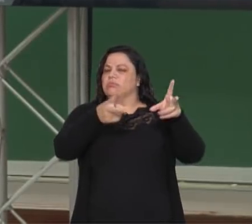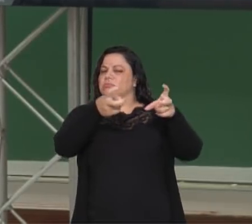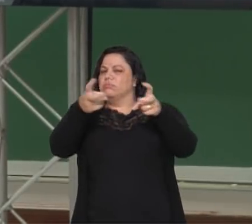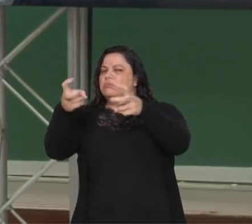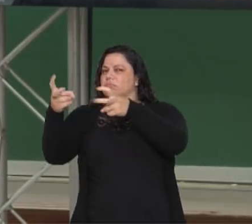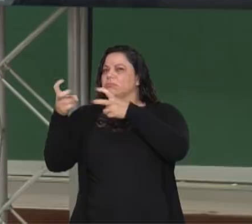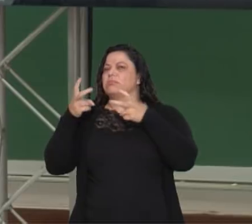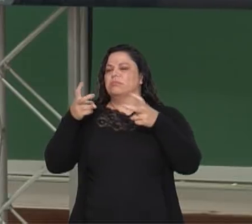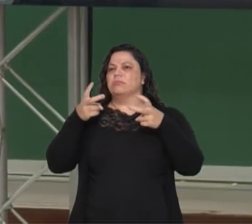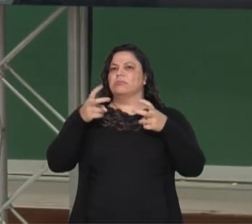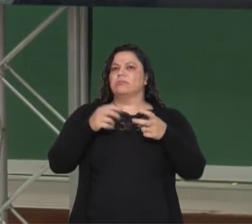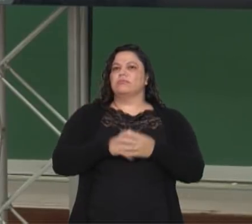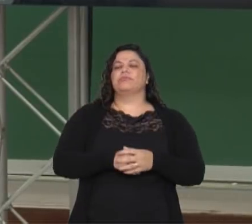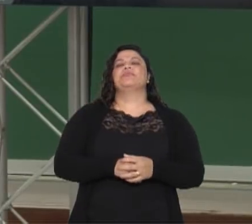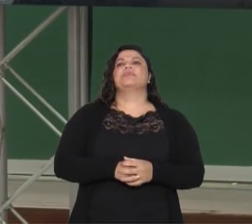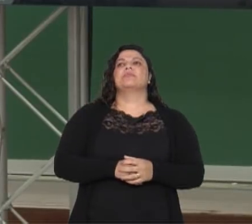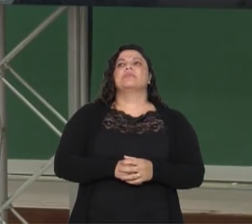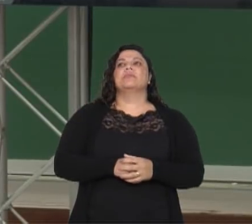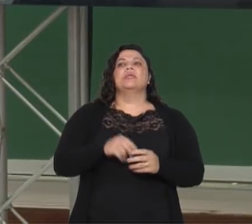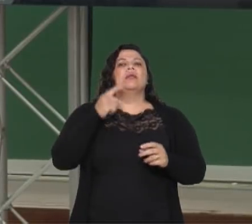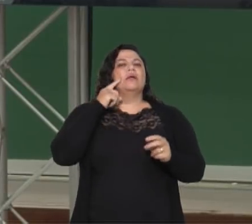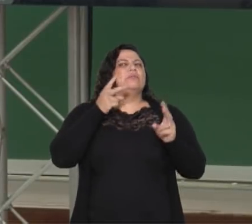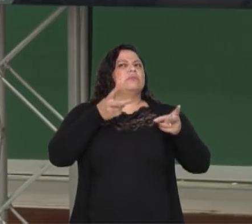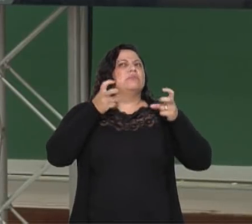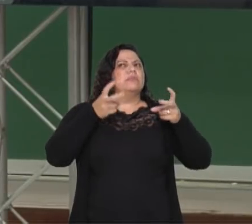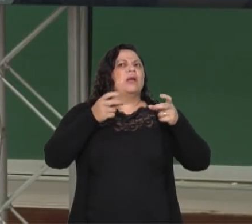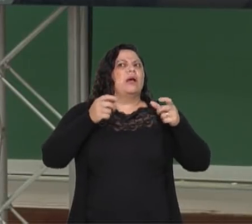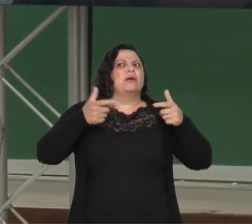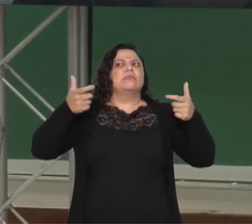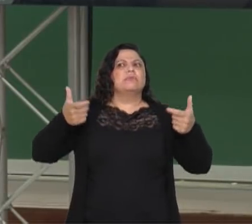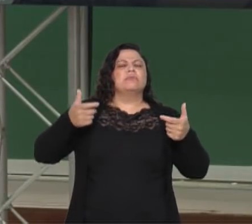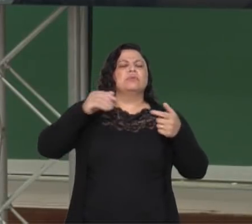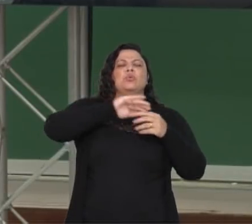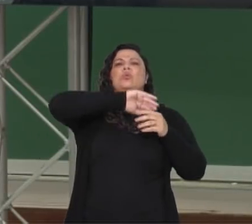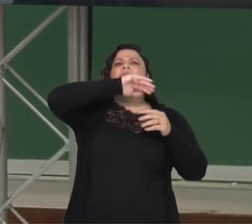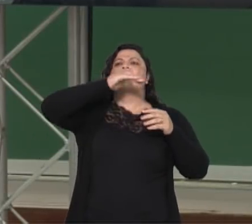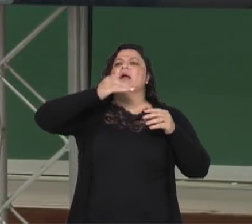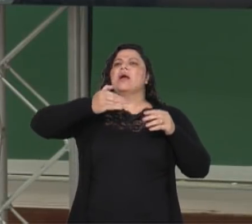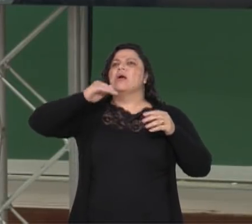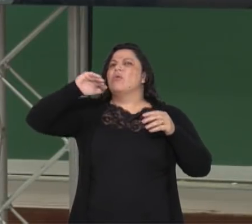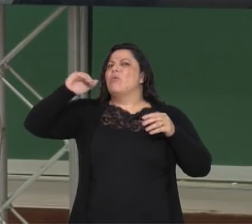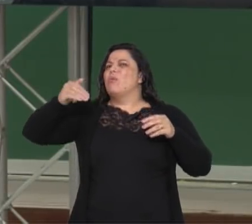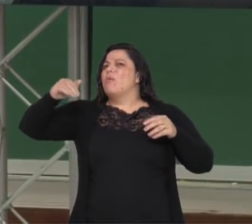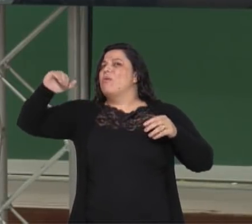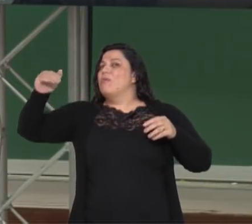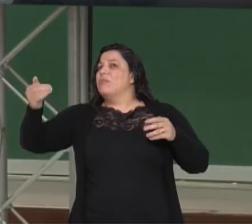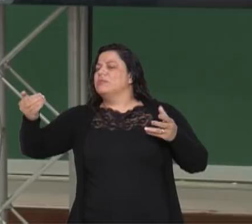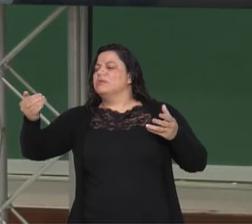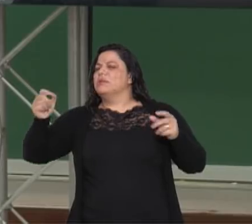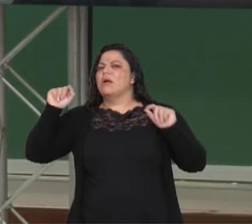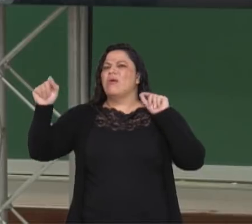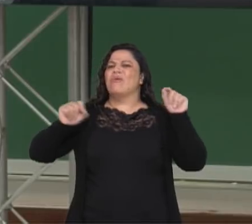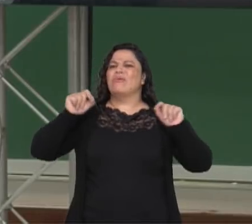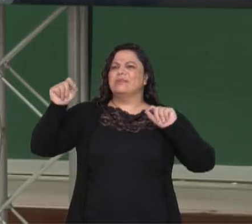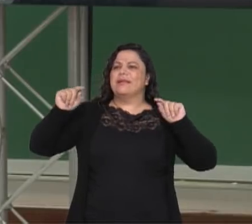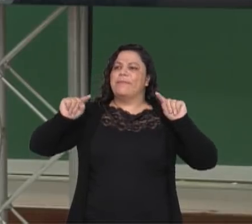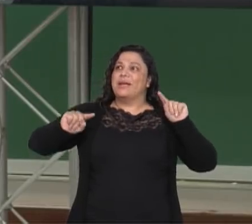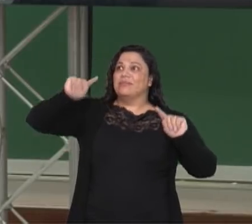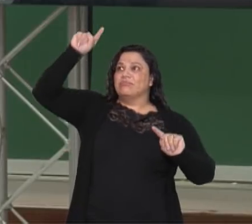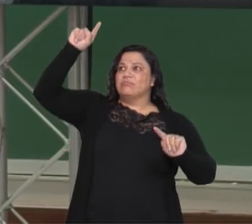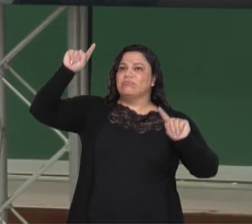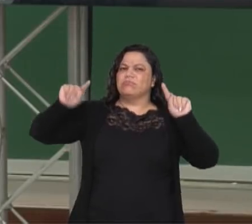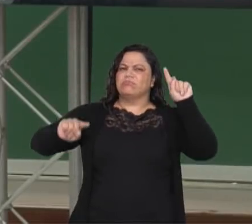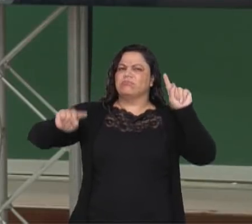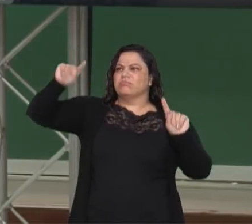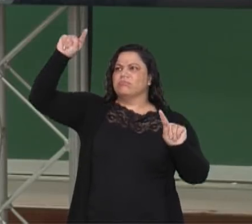forma. Eu quero que vocês reparem aonde nessa imagem teríamos uma frequência mais elevada e por isso um